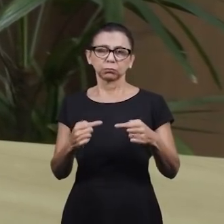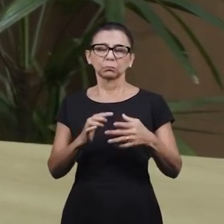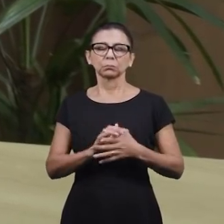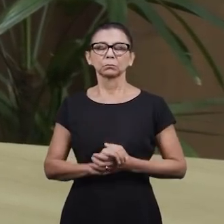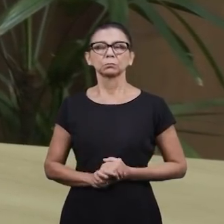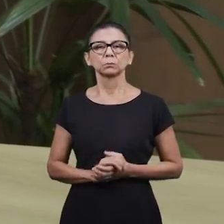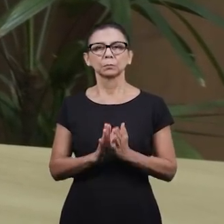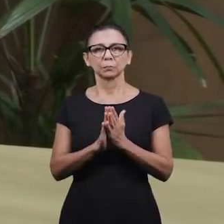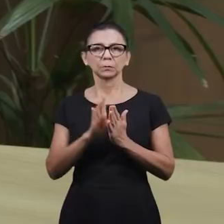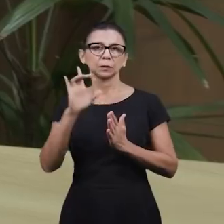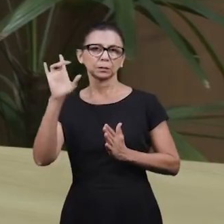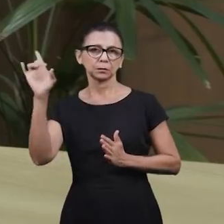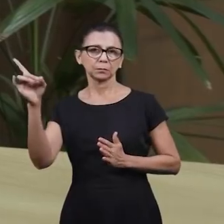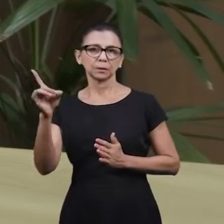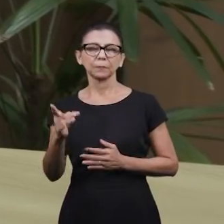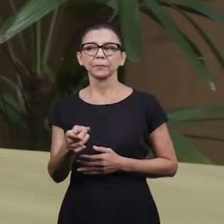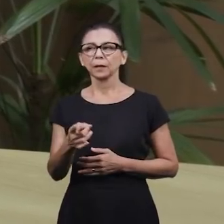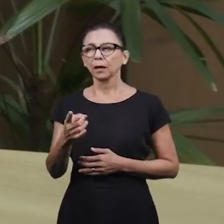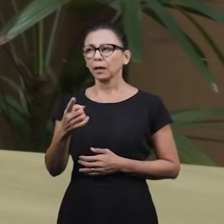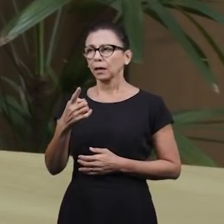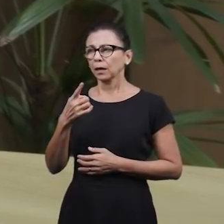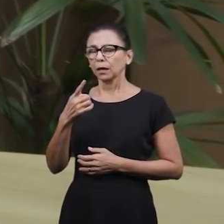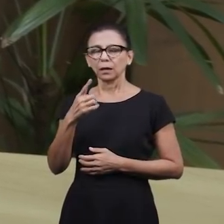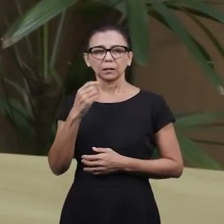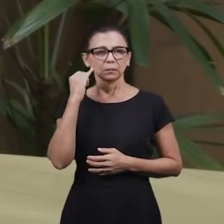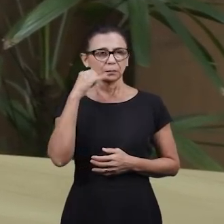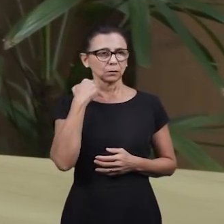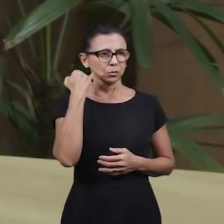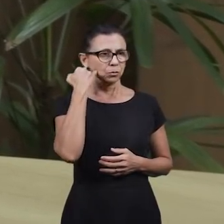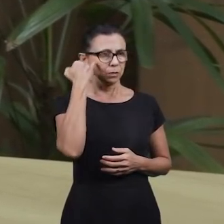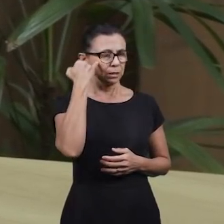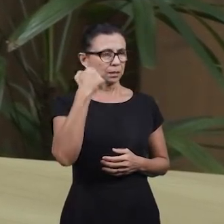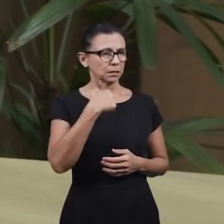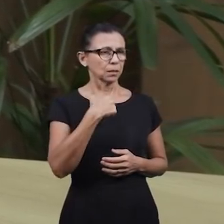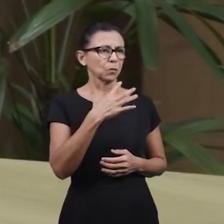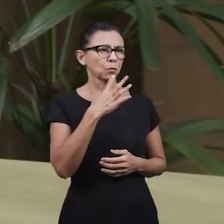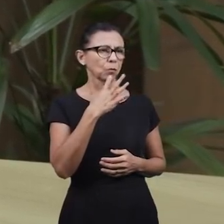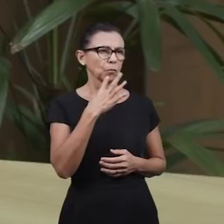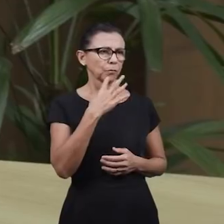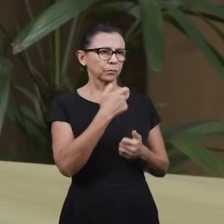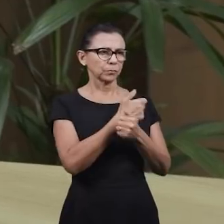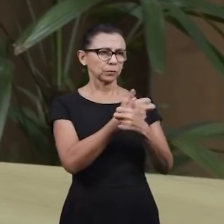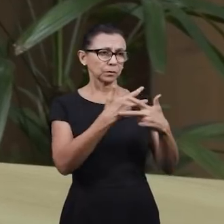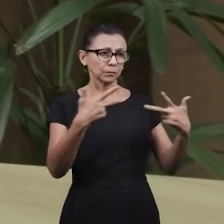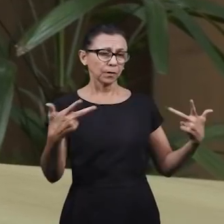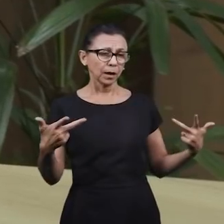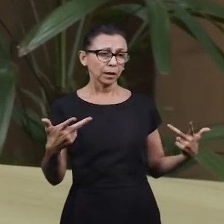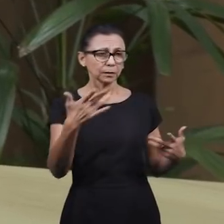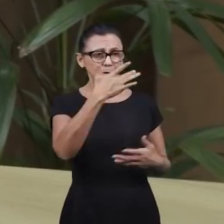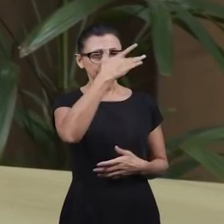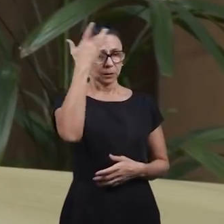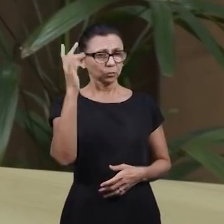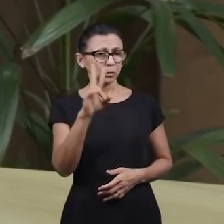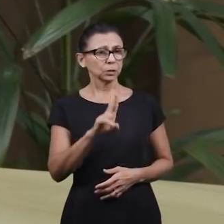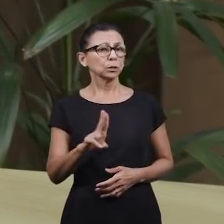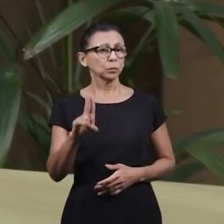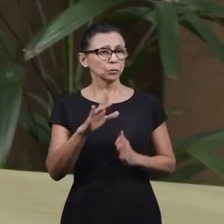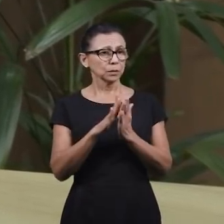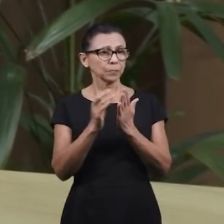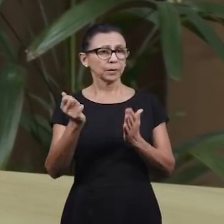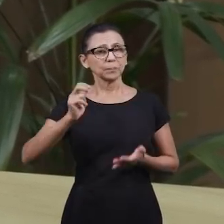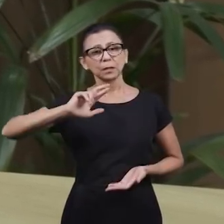Eu conheço várias pessoas, que convivi e convivo com várias pessoas que usam a Bíblia sem